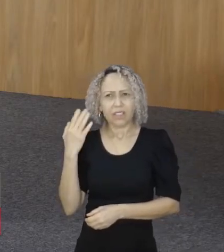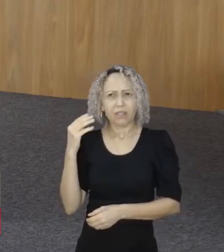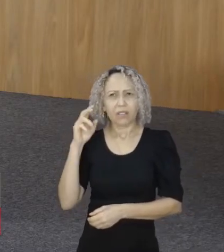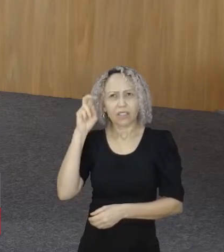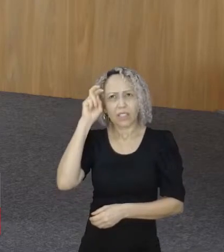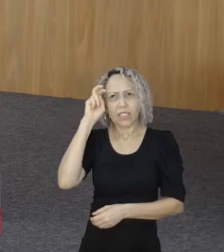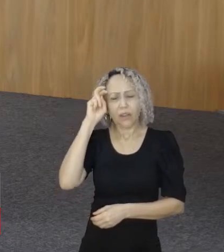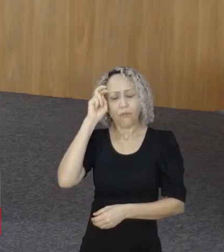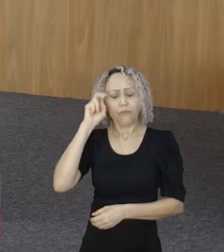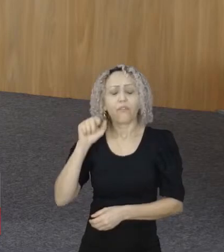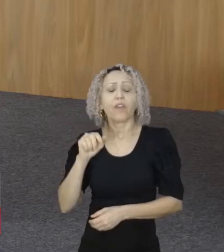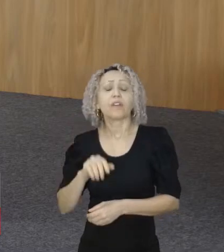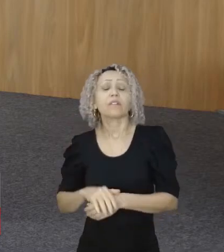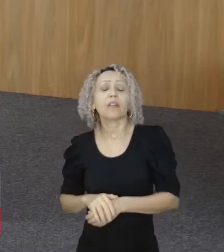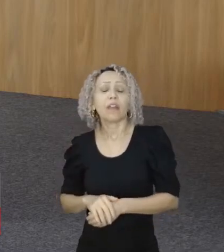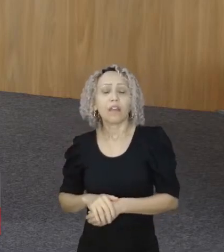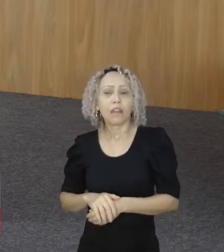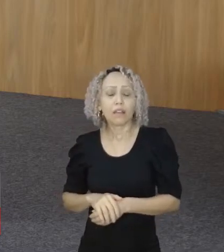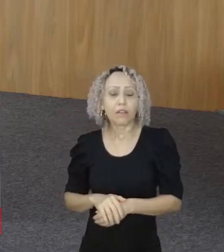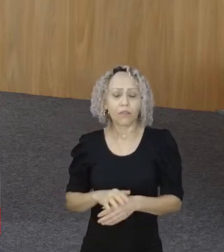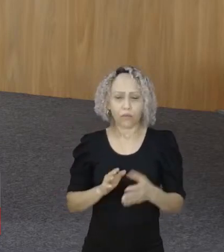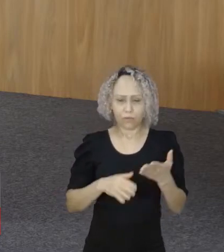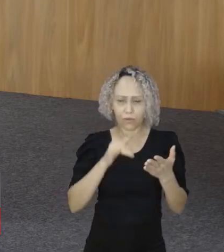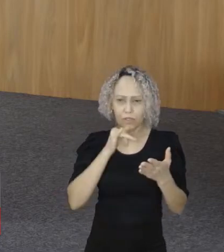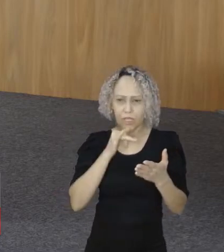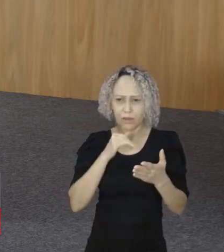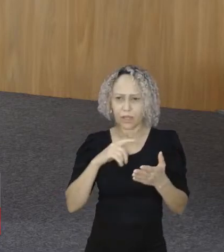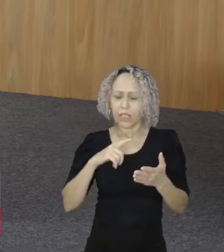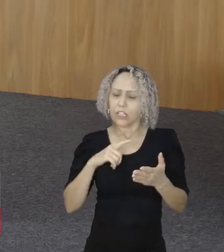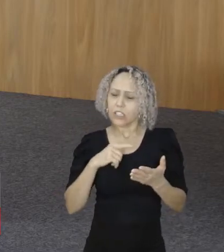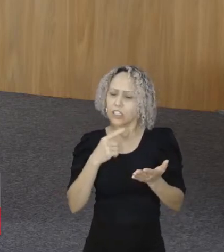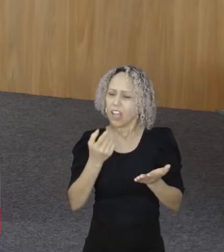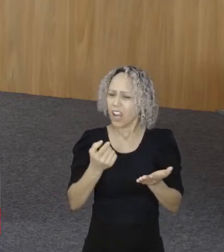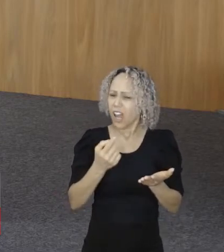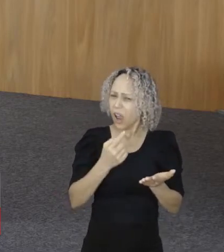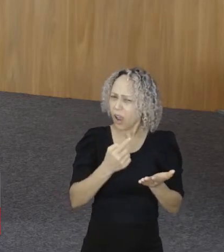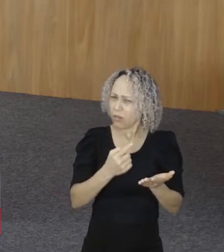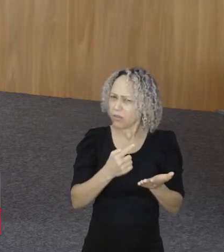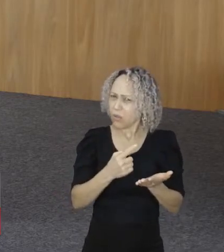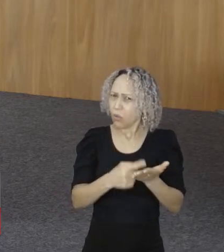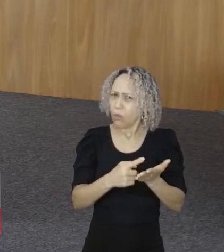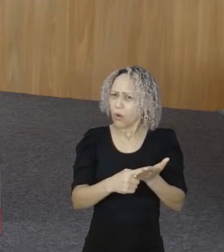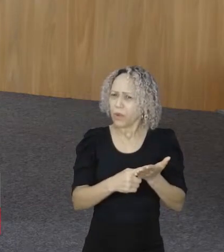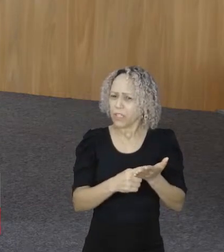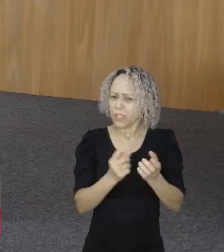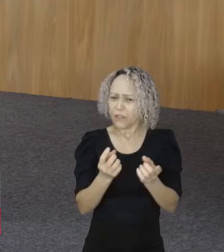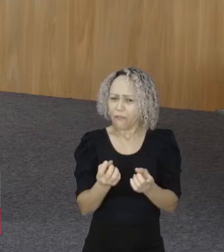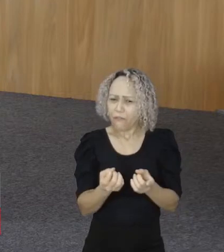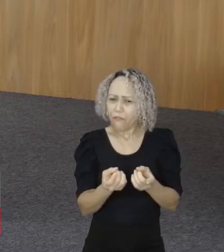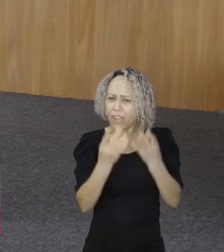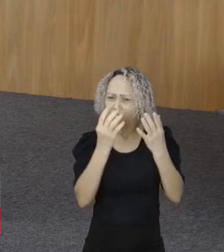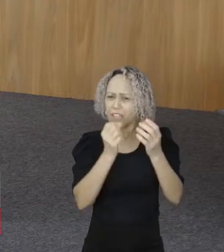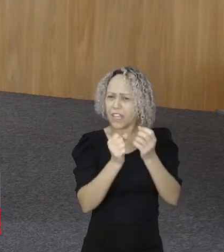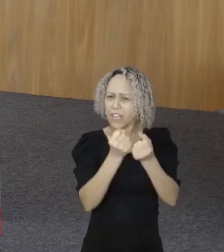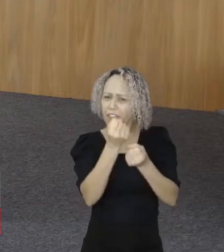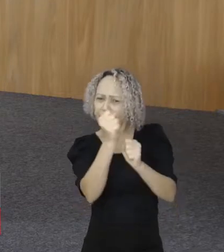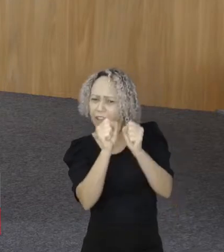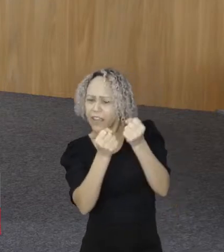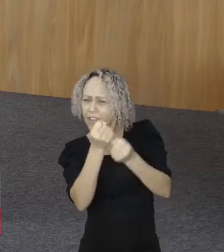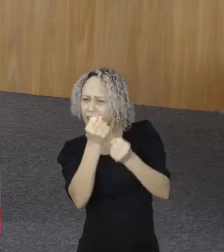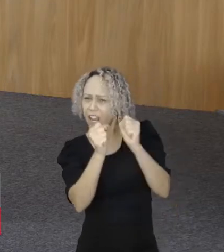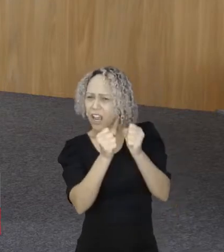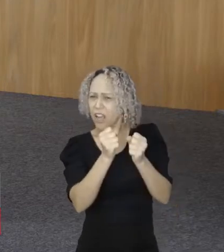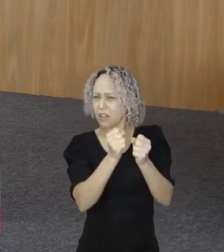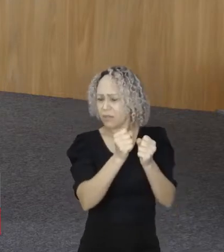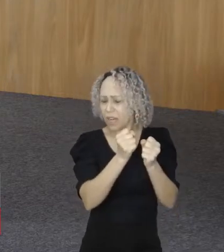Ceará, devido a descumprimentos contratuais. Esse interesse também nas refinarias despertou, que nem